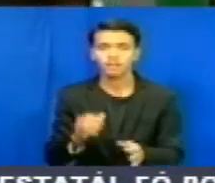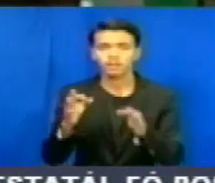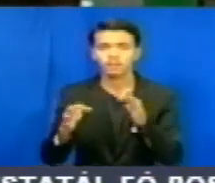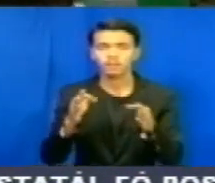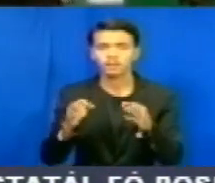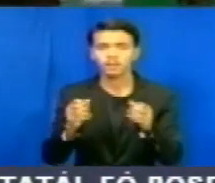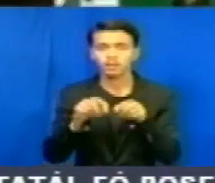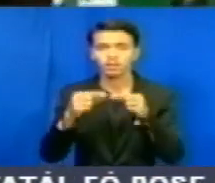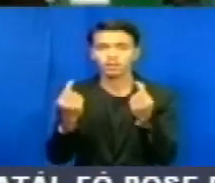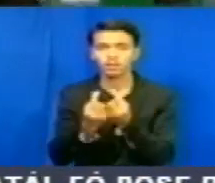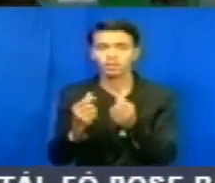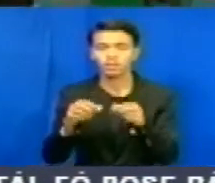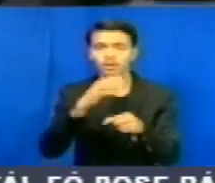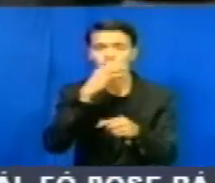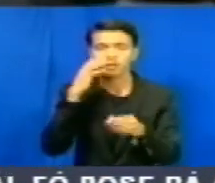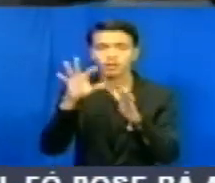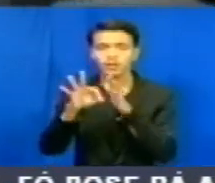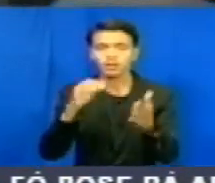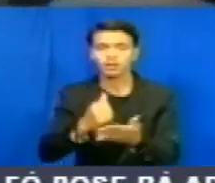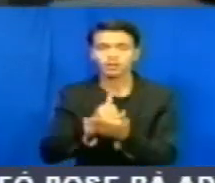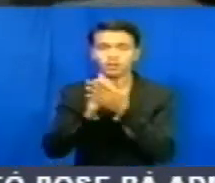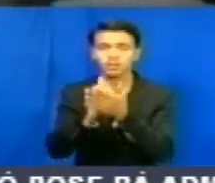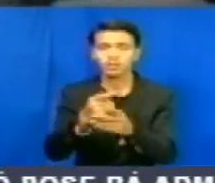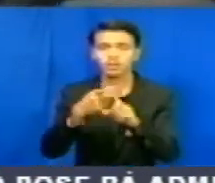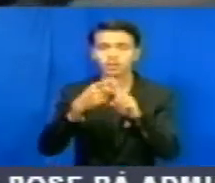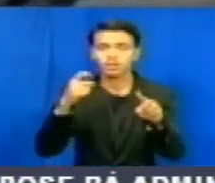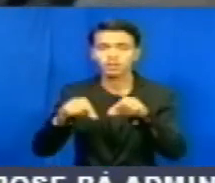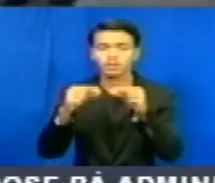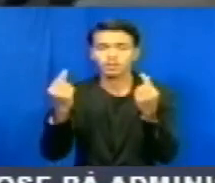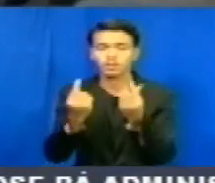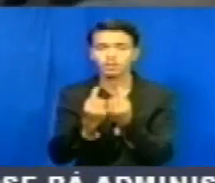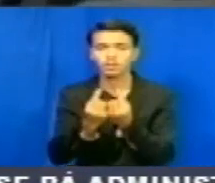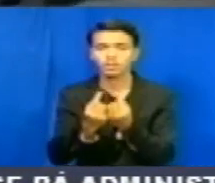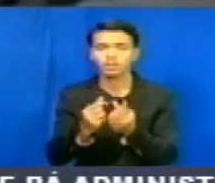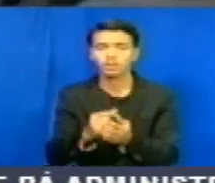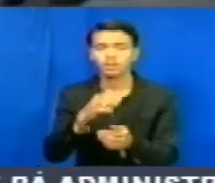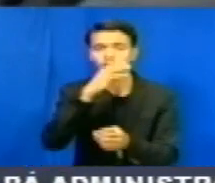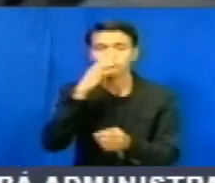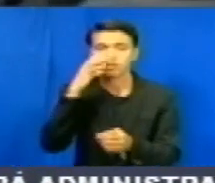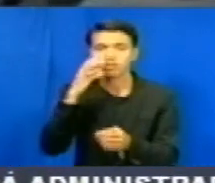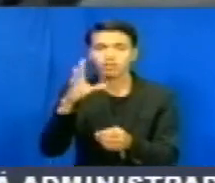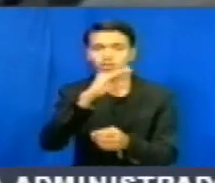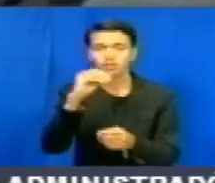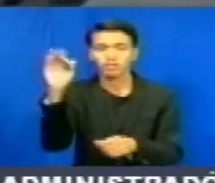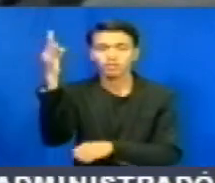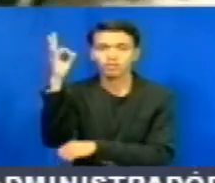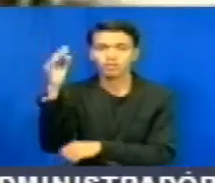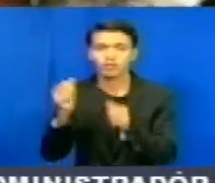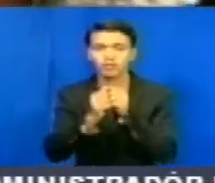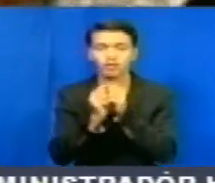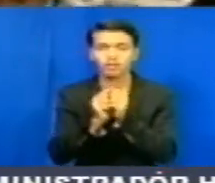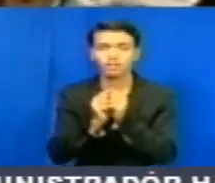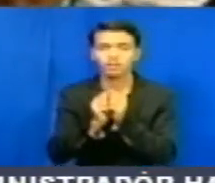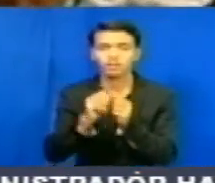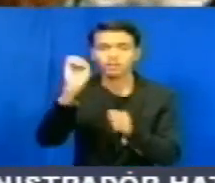entretanto, total grupo agricultor ne beheta na apoio refere usi grupo pecuária, horticultura no floresta. Hamutu